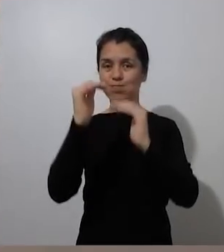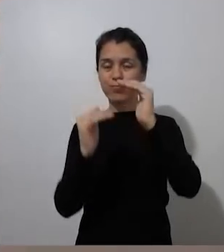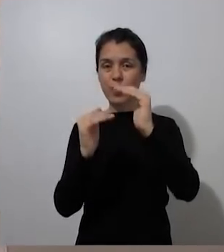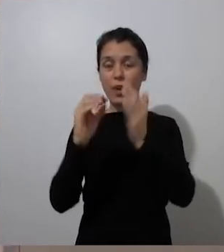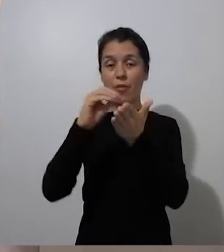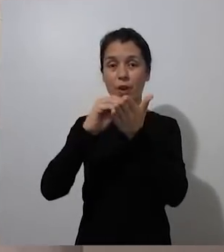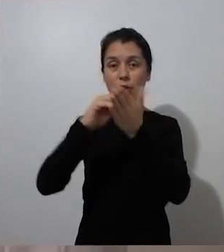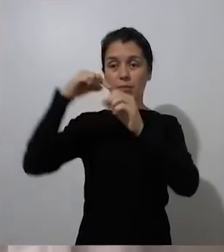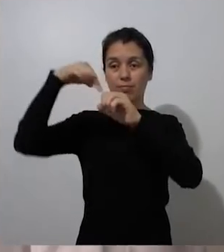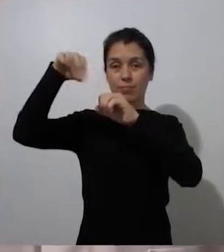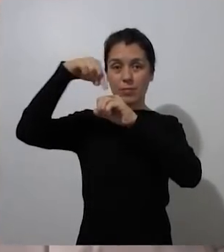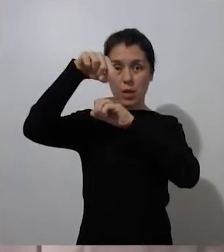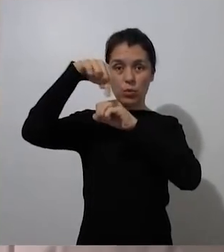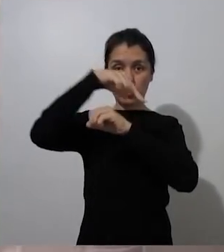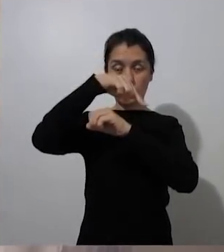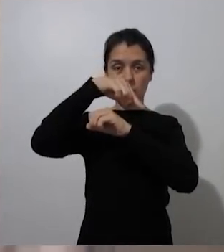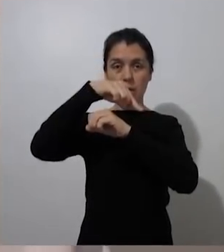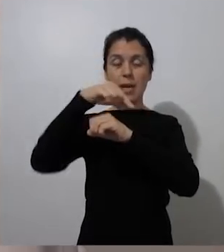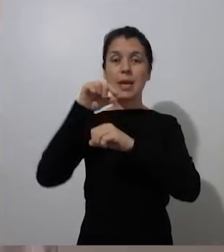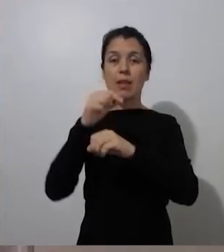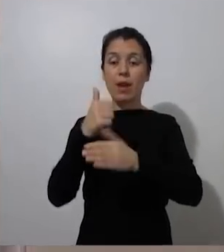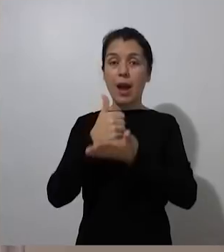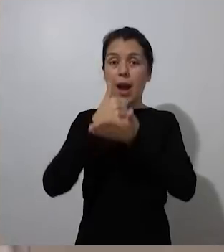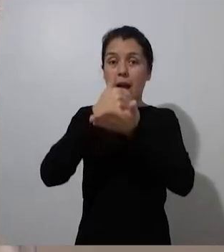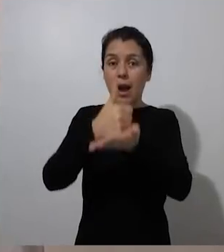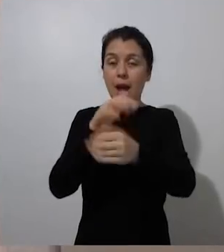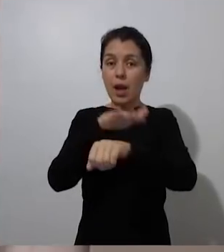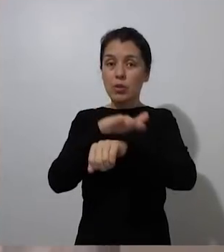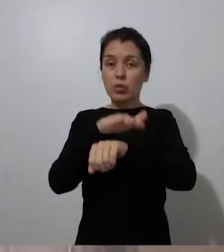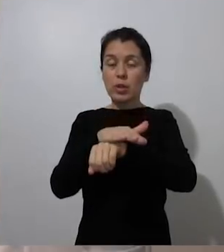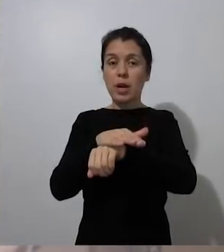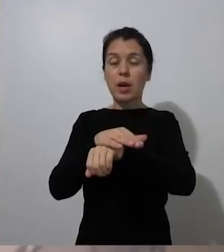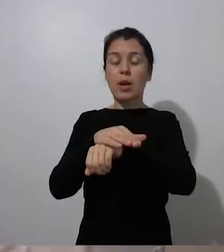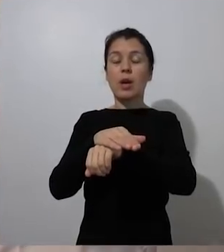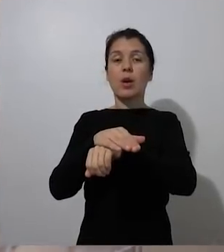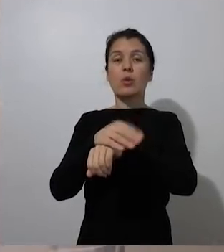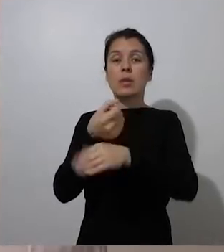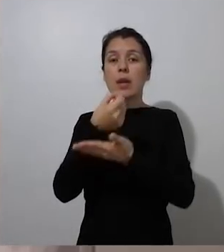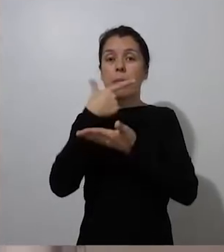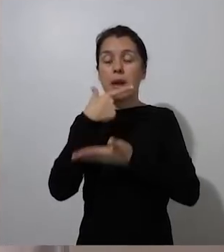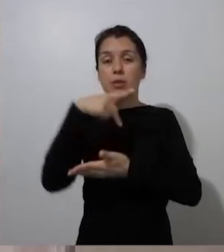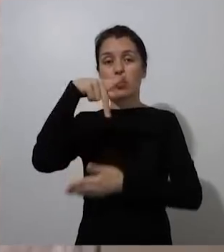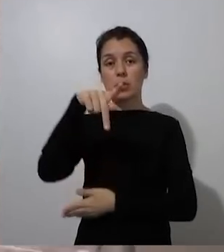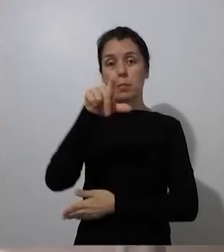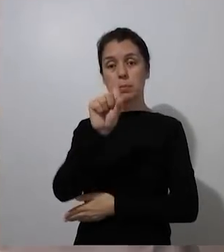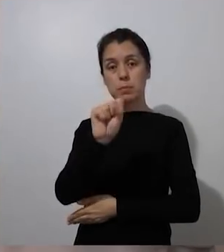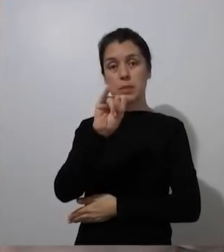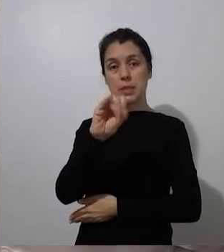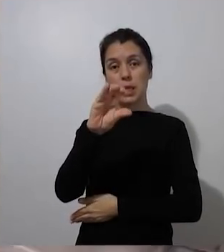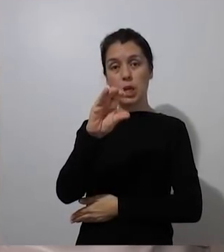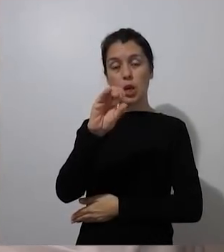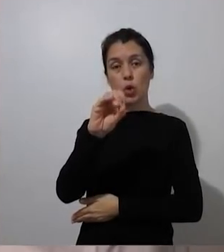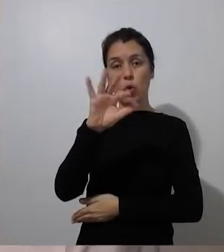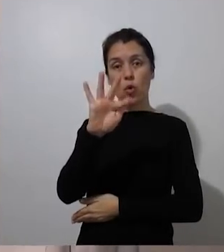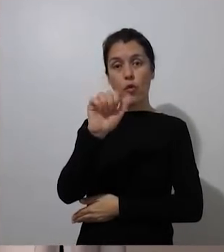desequilíbrio na produção de neurotransmissores, e quem vai equilibrar são os psicofármacos, que são remédios controle e não cura, que a gente vai ver.